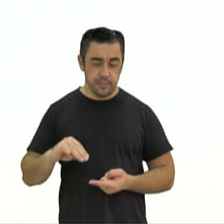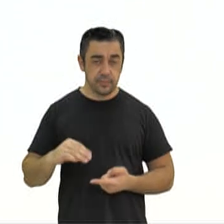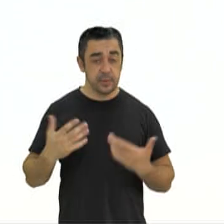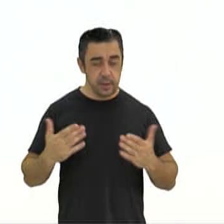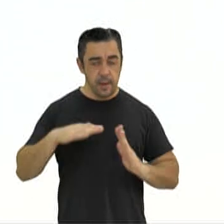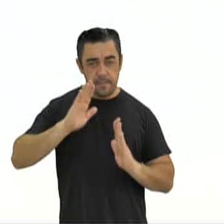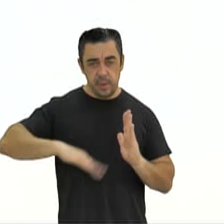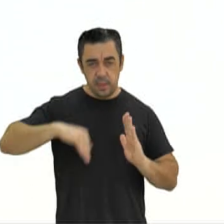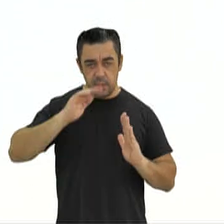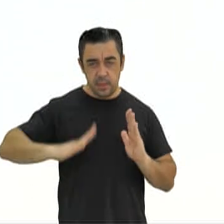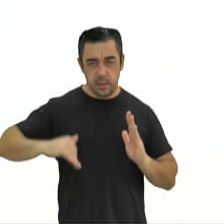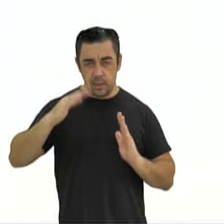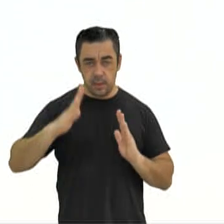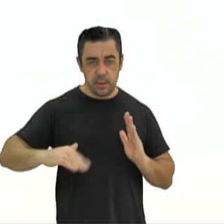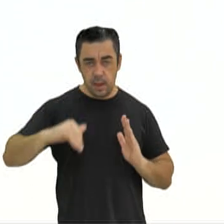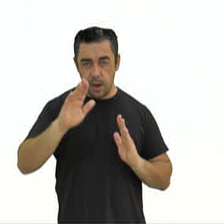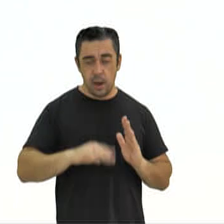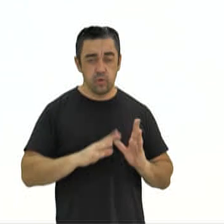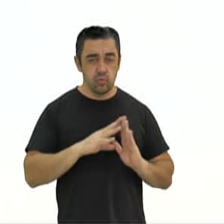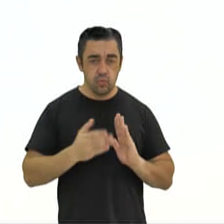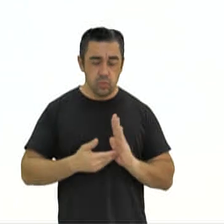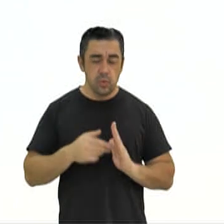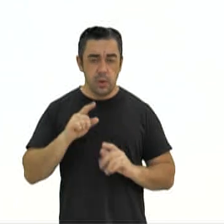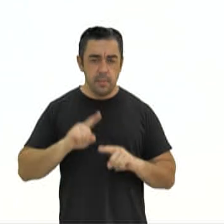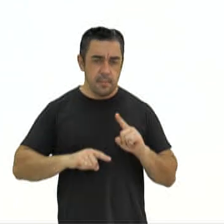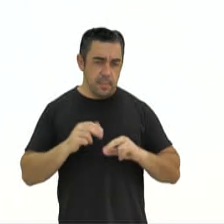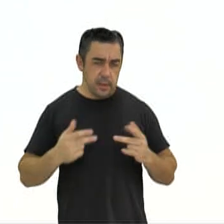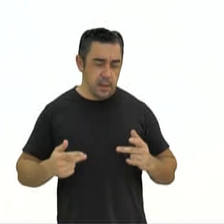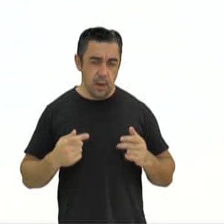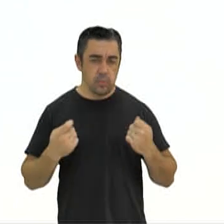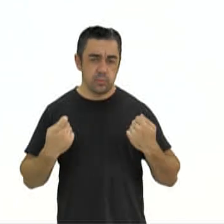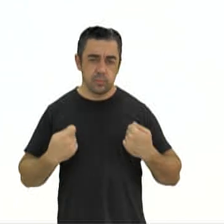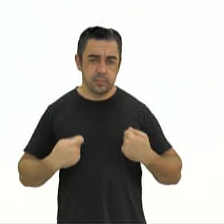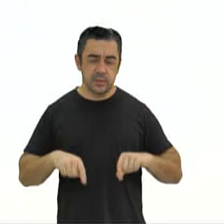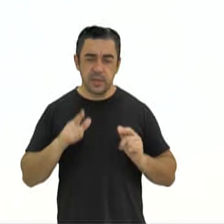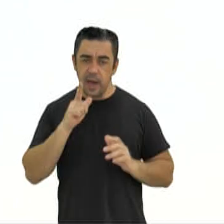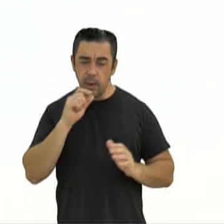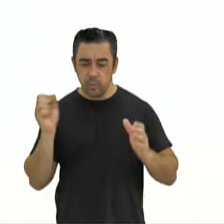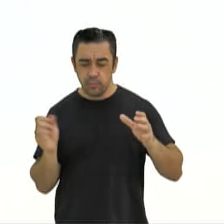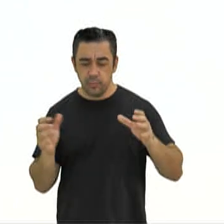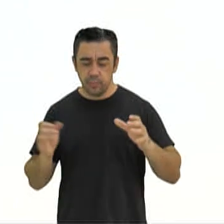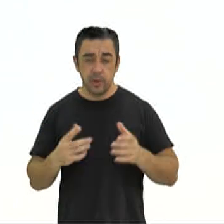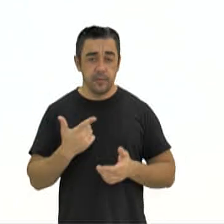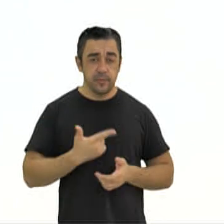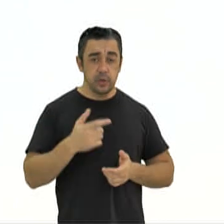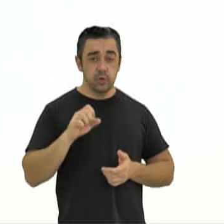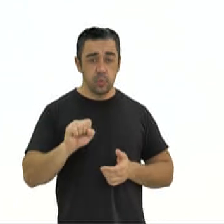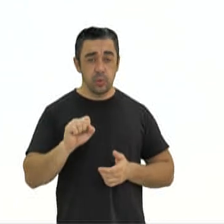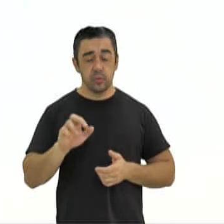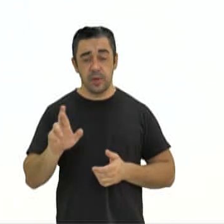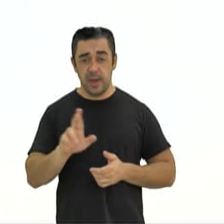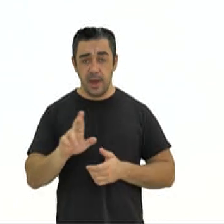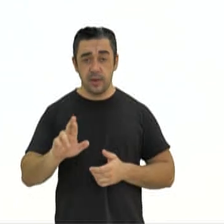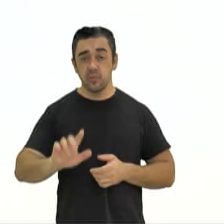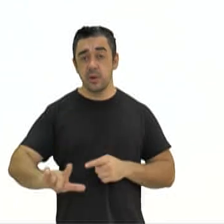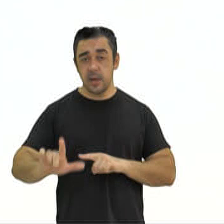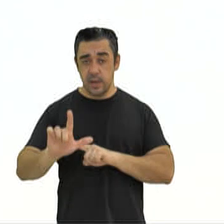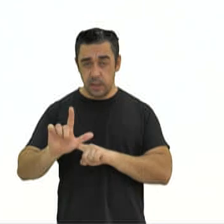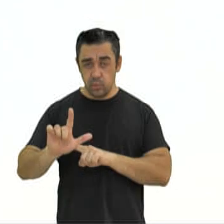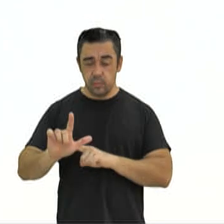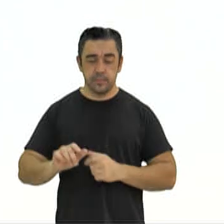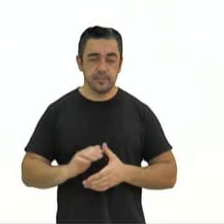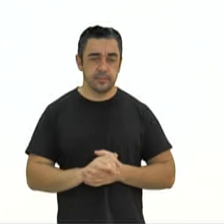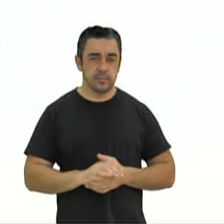a superfície desse suporte com material impermeabilizante, cujo preço é R$ 28,00 o litro. Sabendo